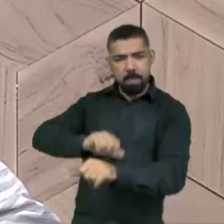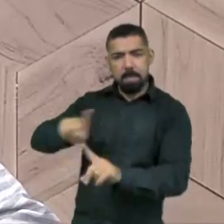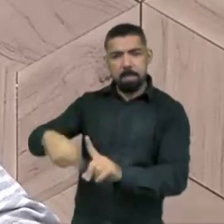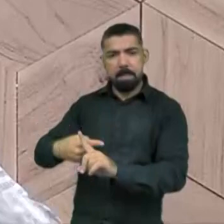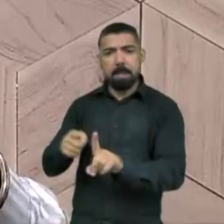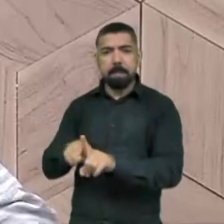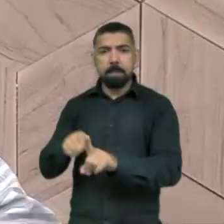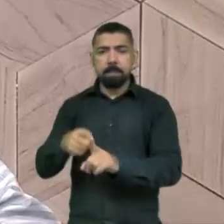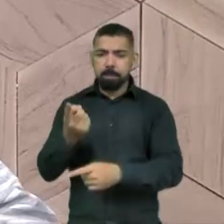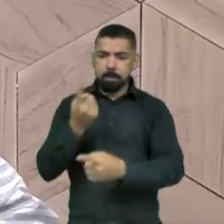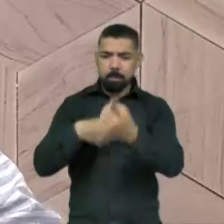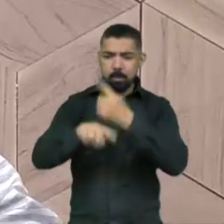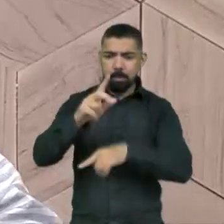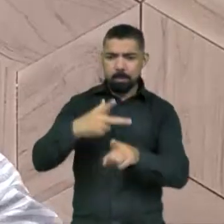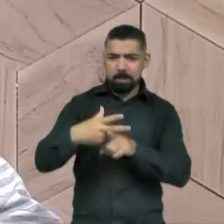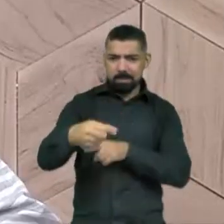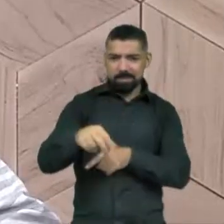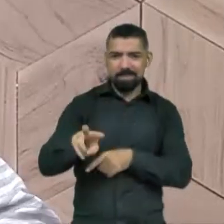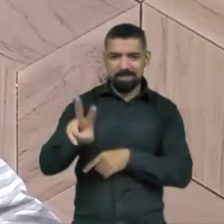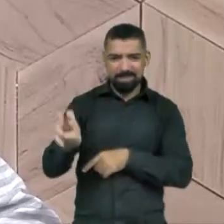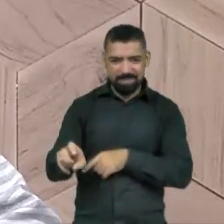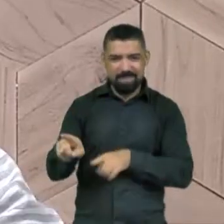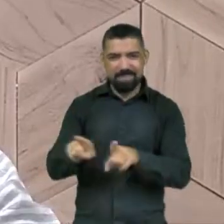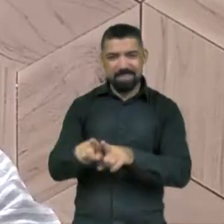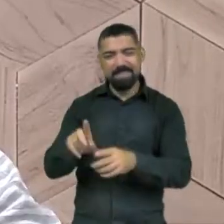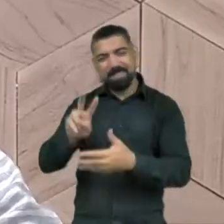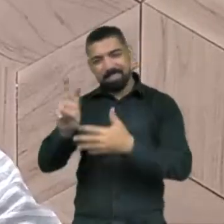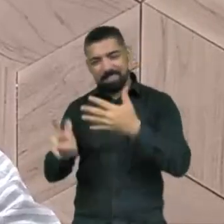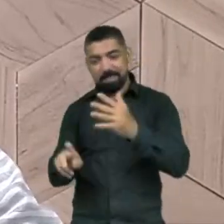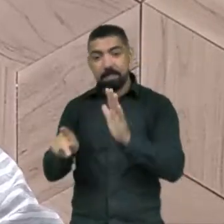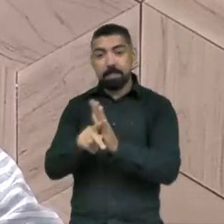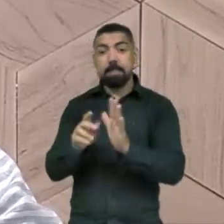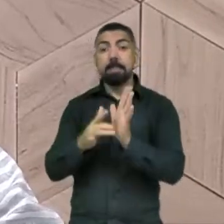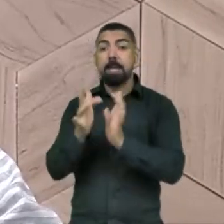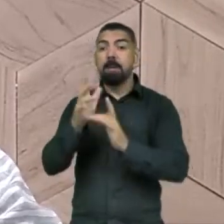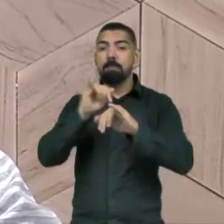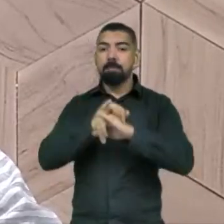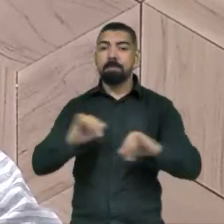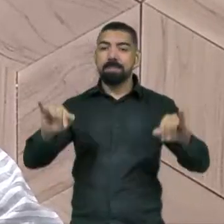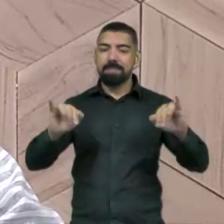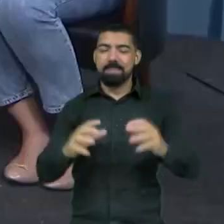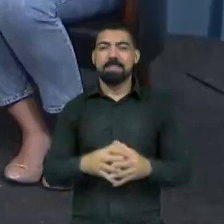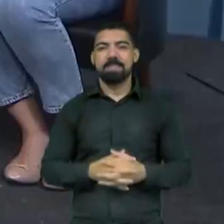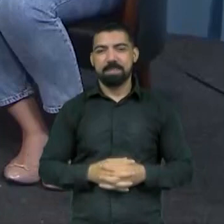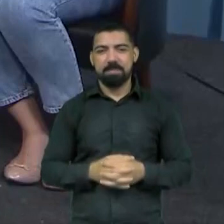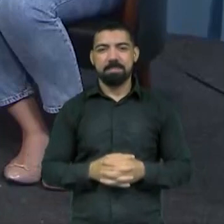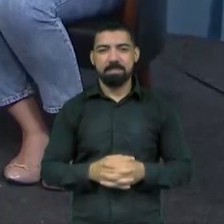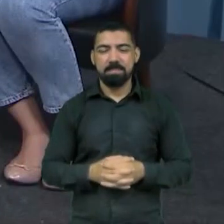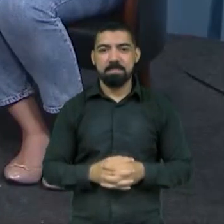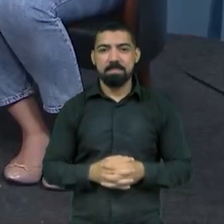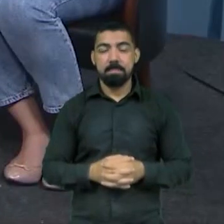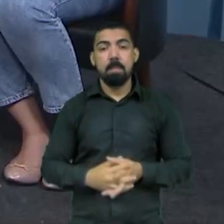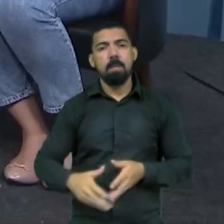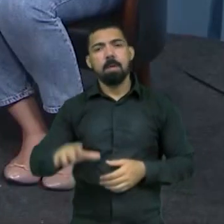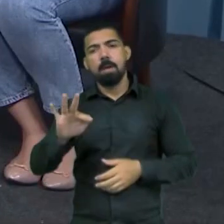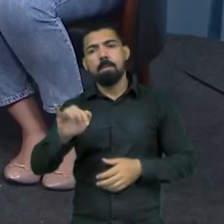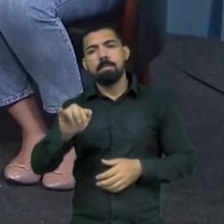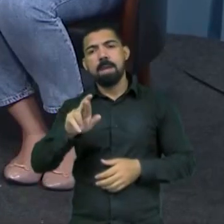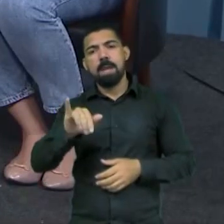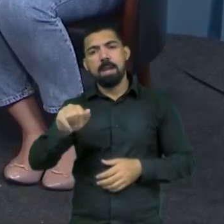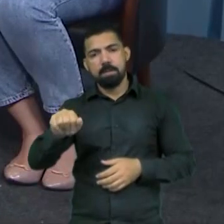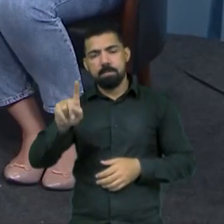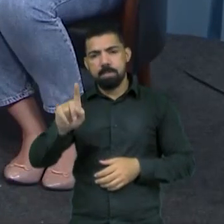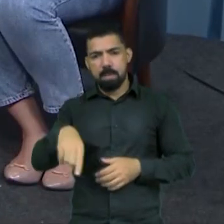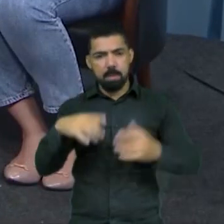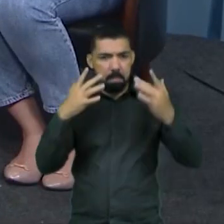vez mais, baseado nessas palavras de Cristo, que é Tudo Está Consumado. Ferreira, é um espetáculo para